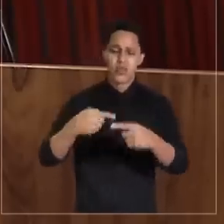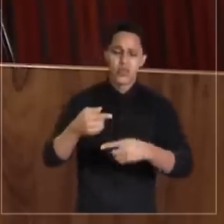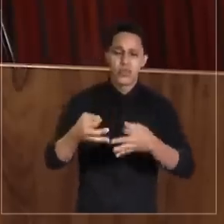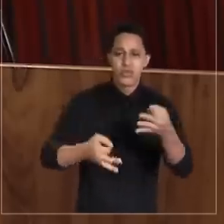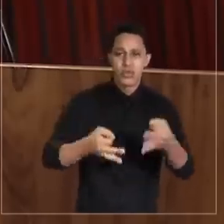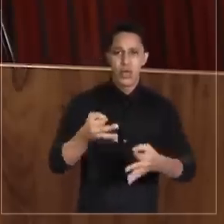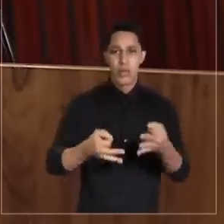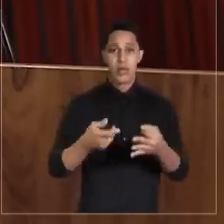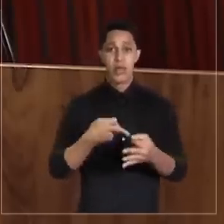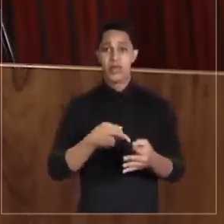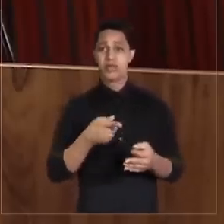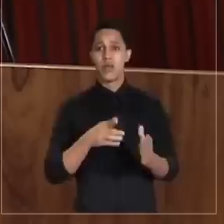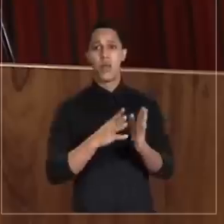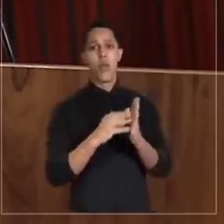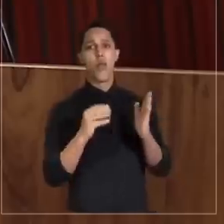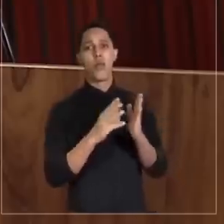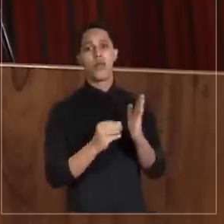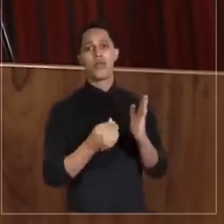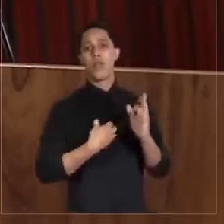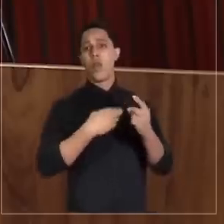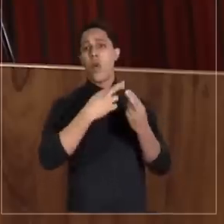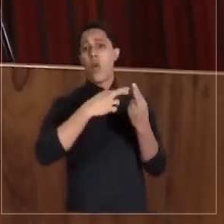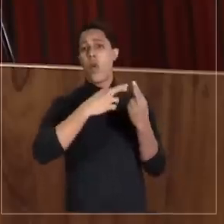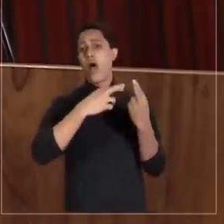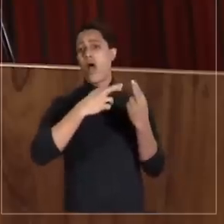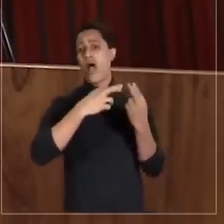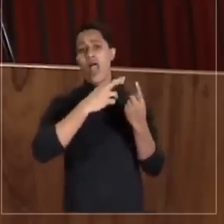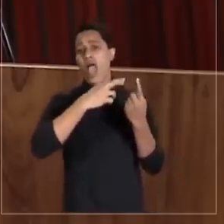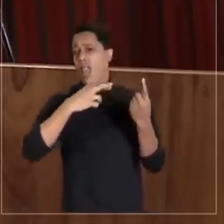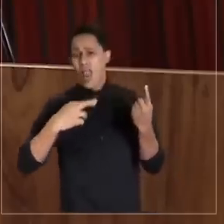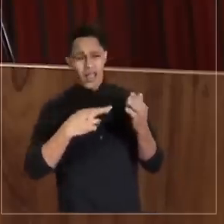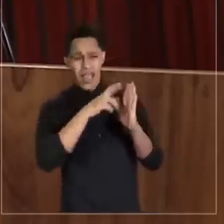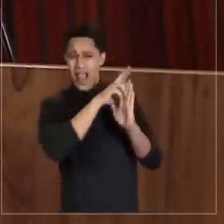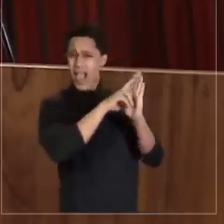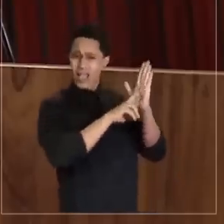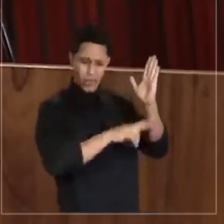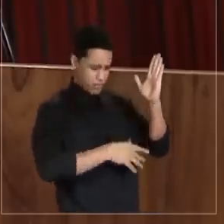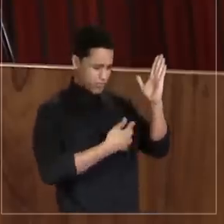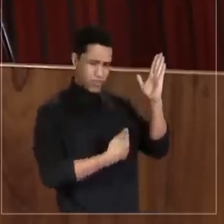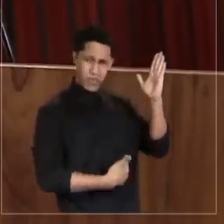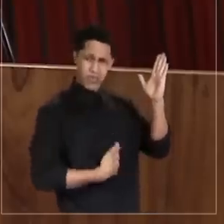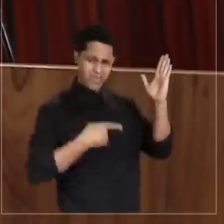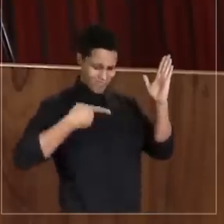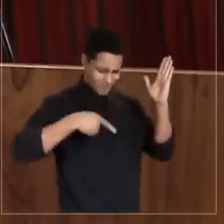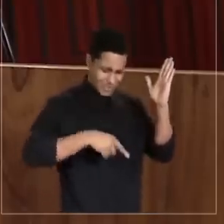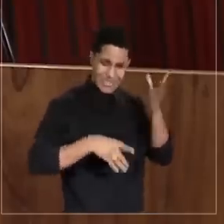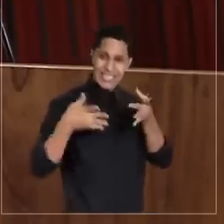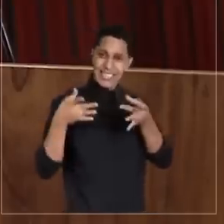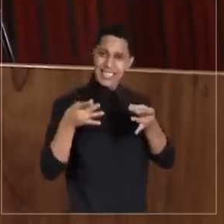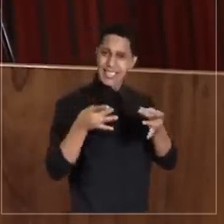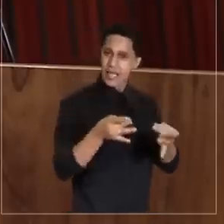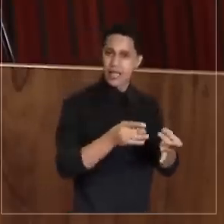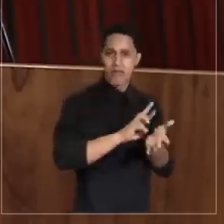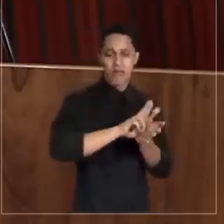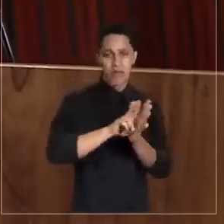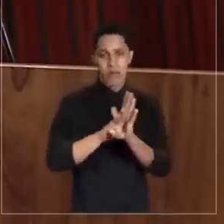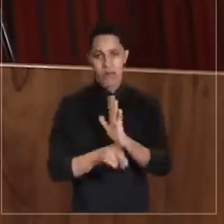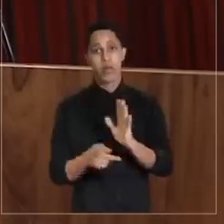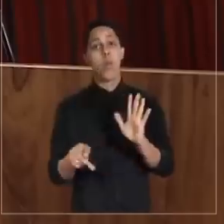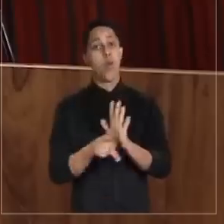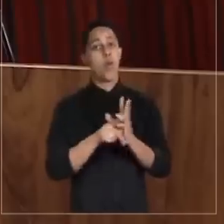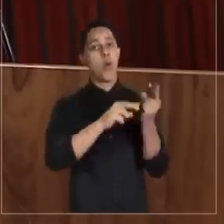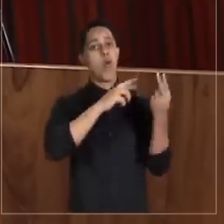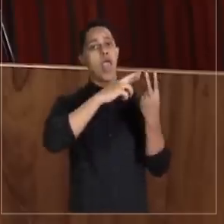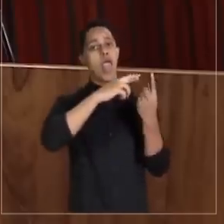foi objeto de um voto, de um relatório extremamente minucioso, aprofundado, do eminente ministro